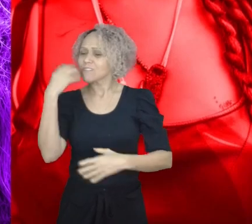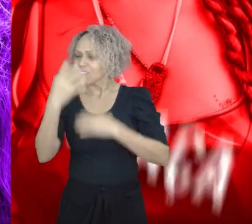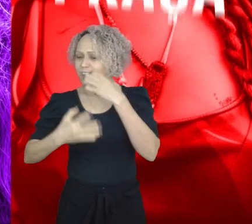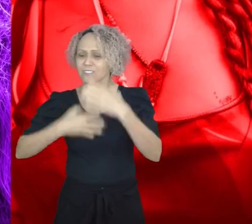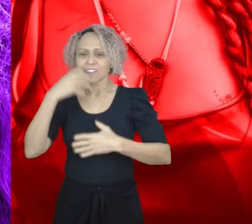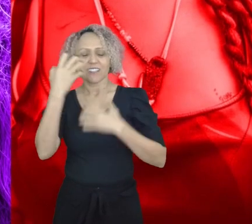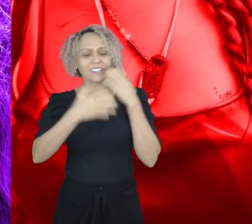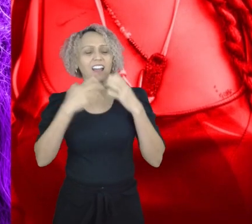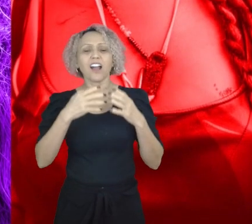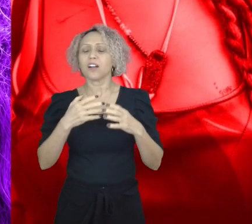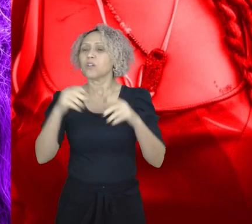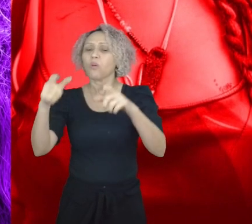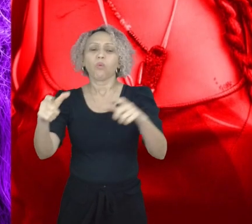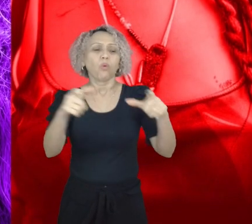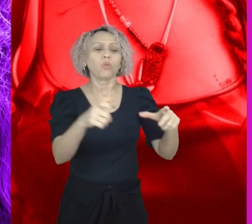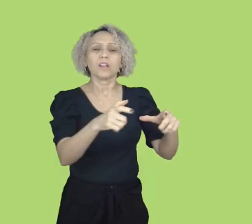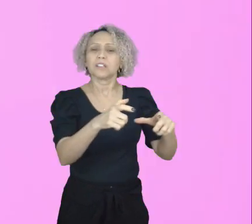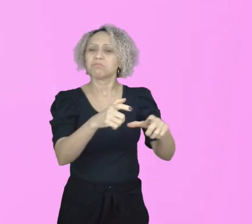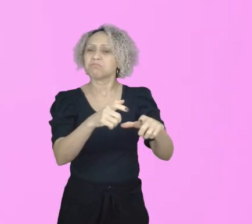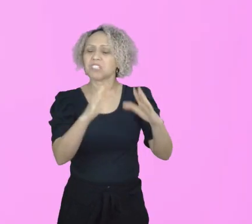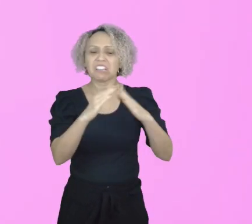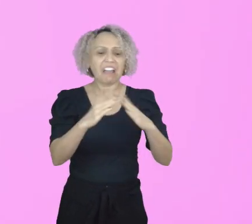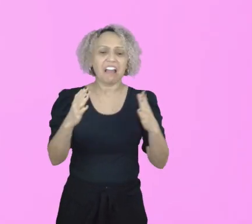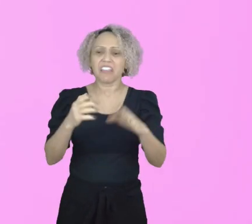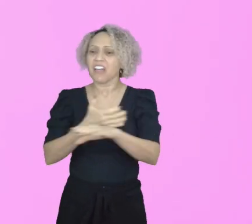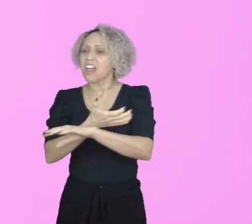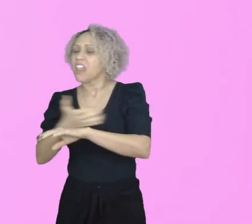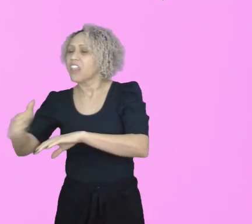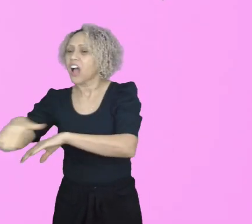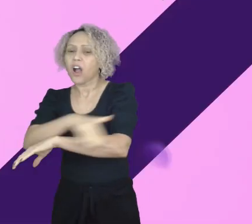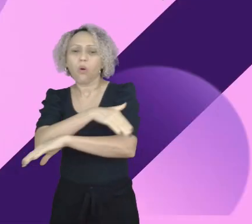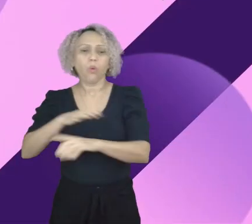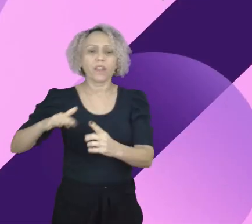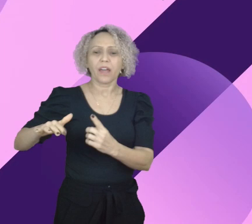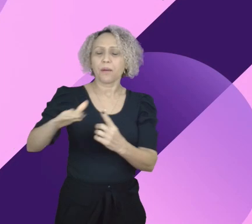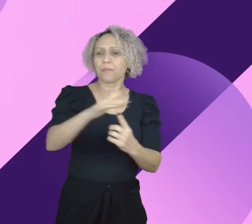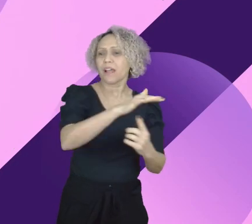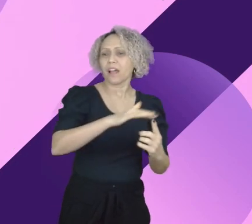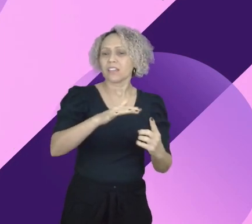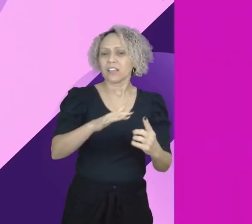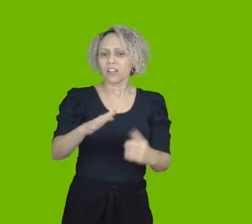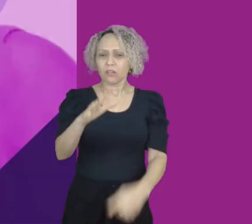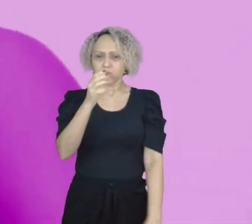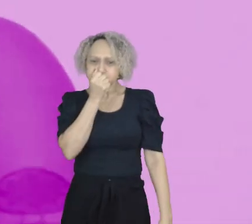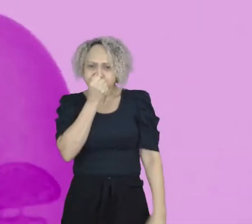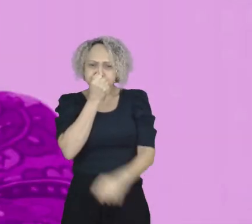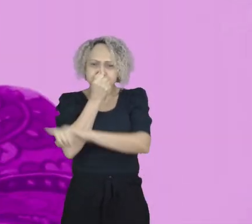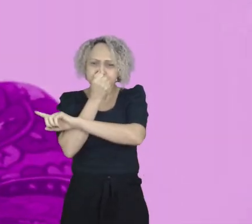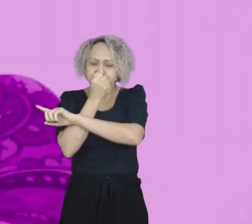Seja em casa, no campo, na rua ou na praça, chega de mordaça, agora eu vou falar.